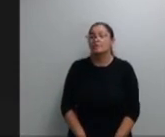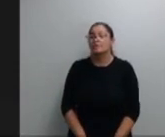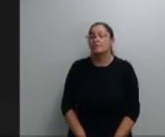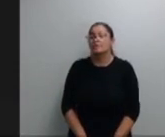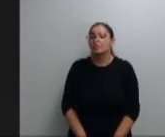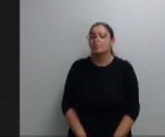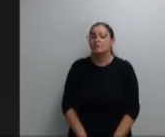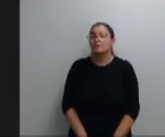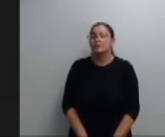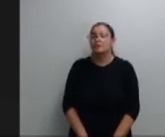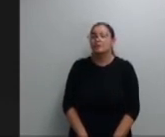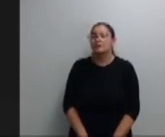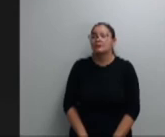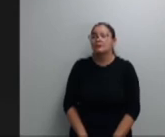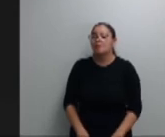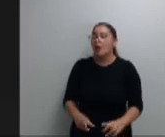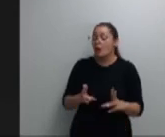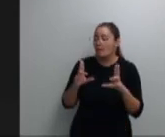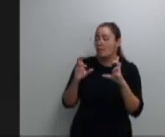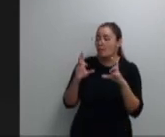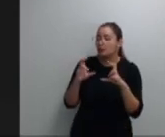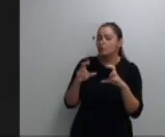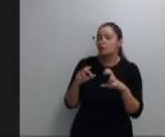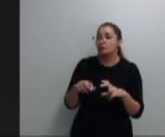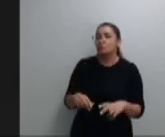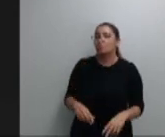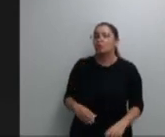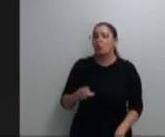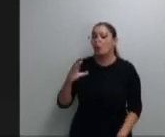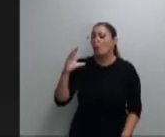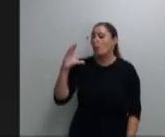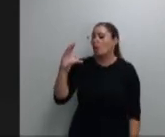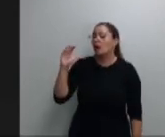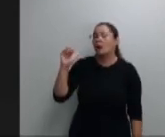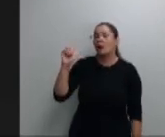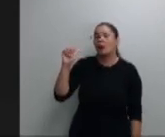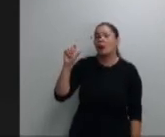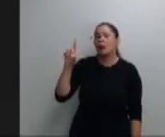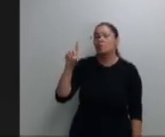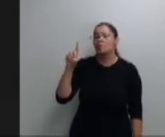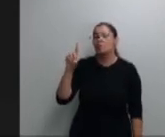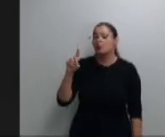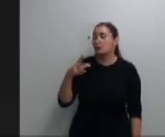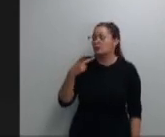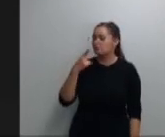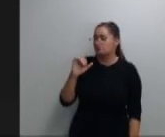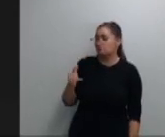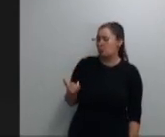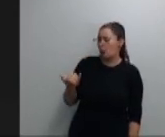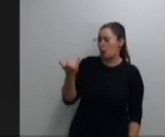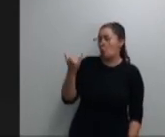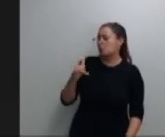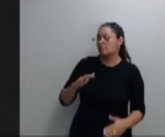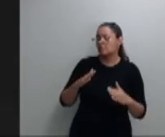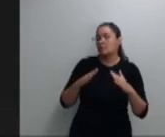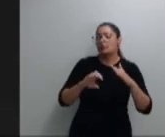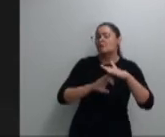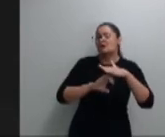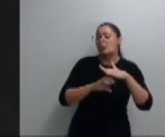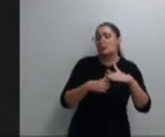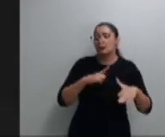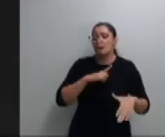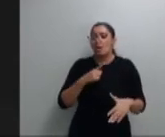aspas e para os fins do capítulo do artigo 54 pouco importa se as empresas envolvidas tem ou não